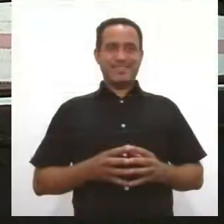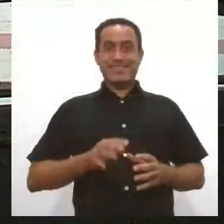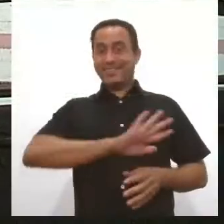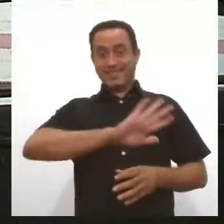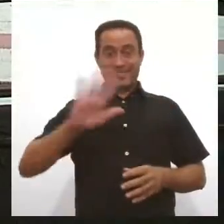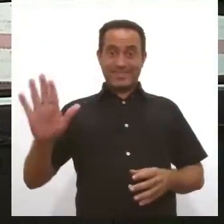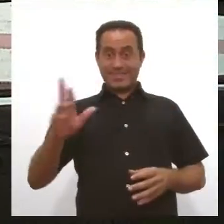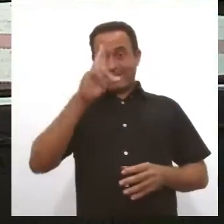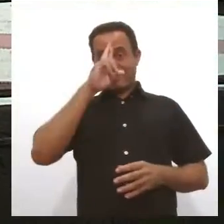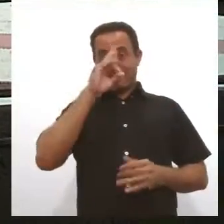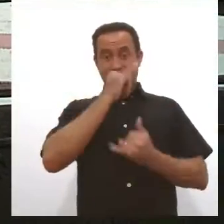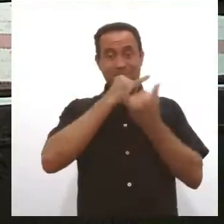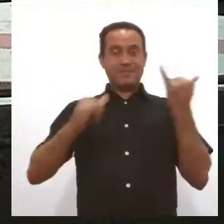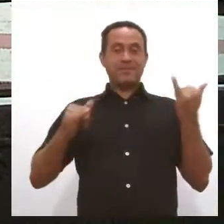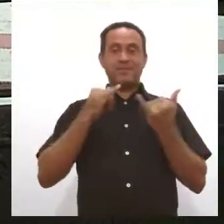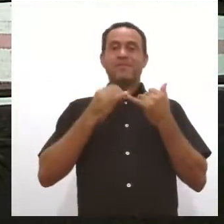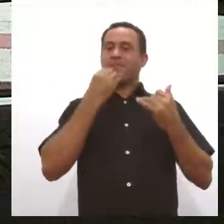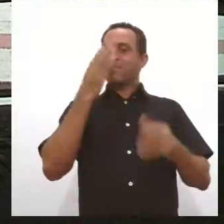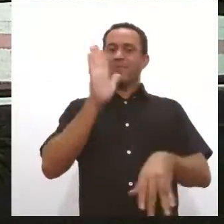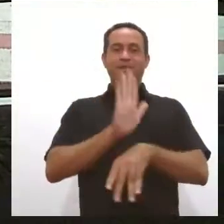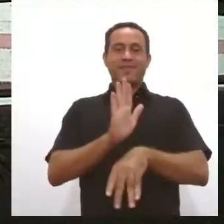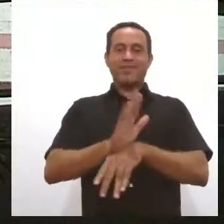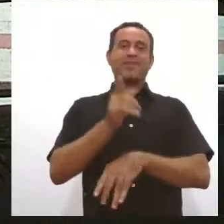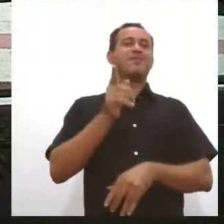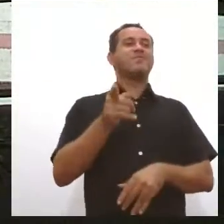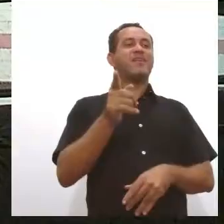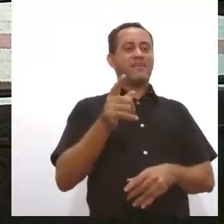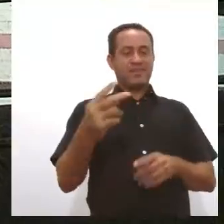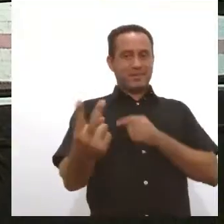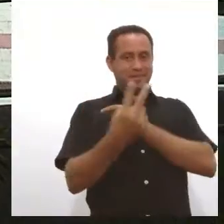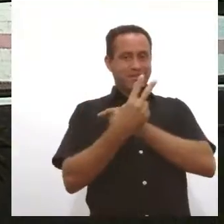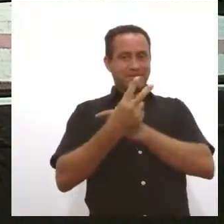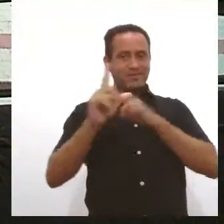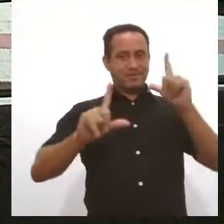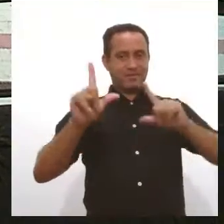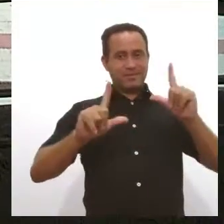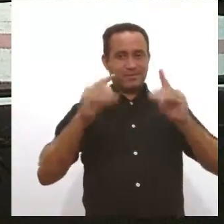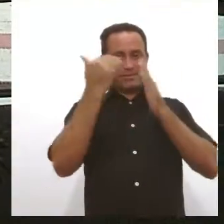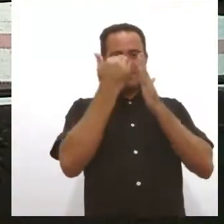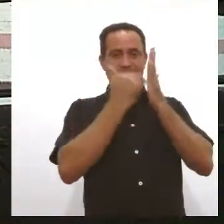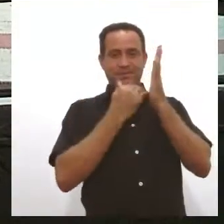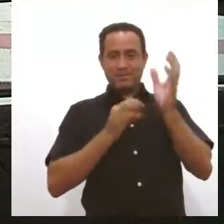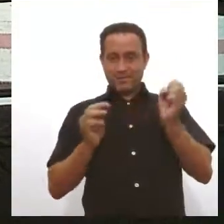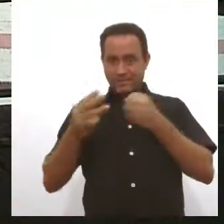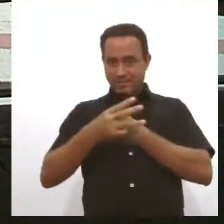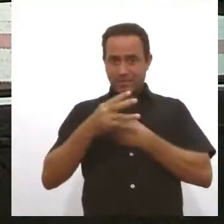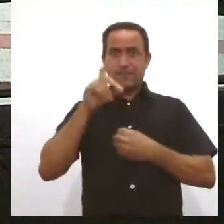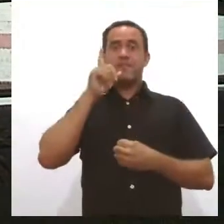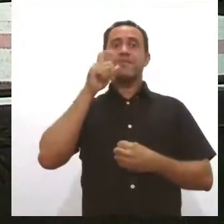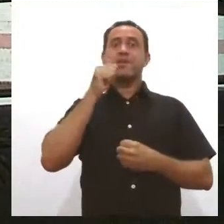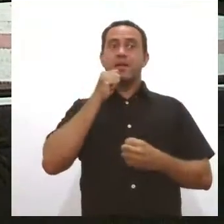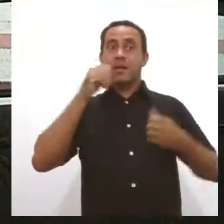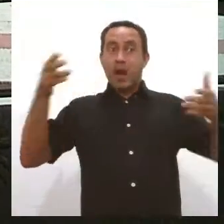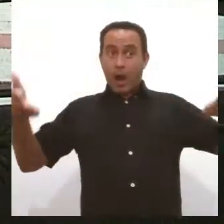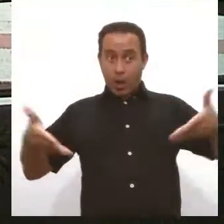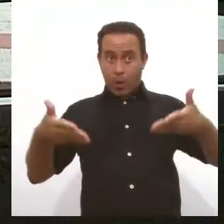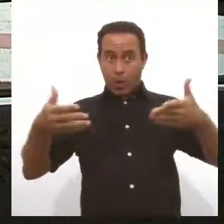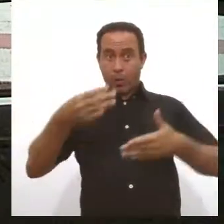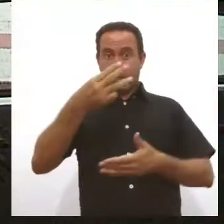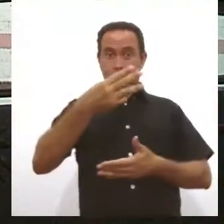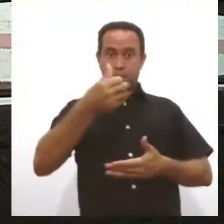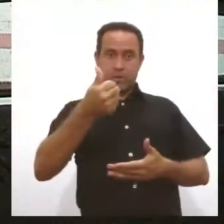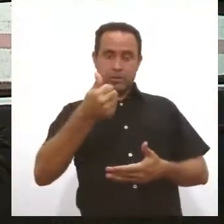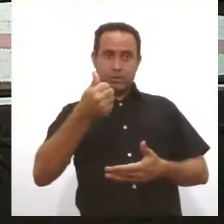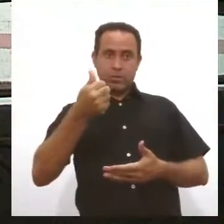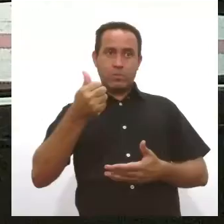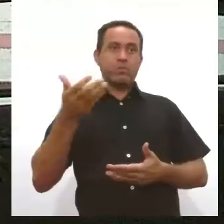Olá, meio de meia, muito boa tarde para você que acompanha a programação da TV Alese. Em Aracaju, neste momento, 31 graus. É a